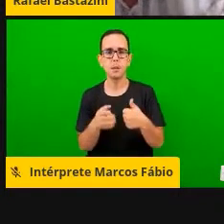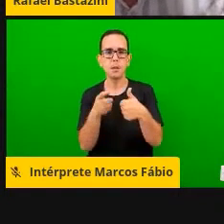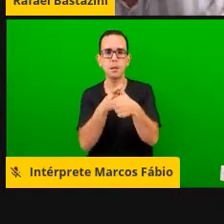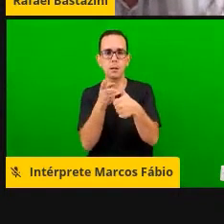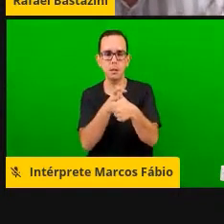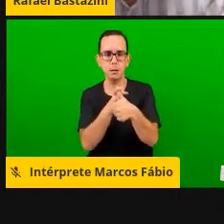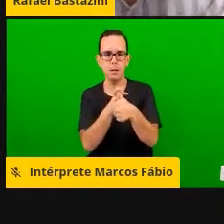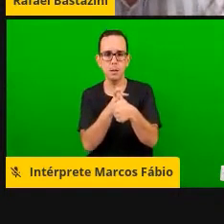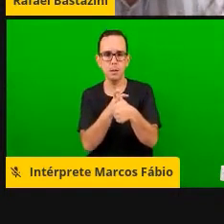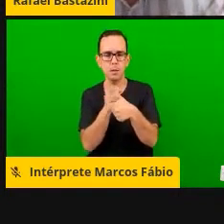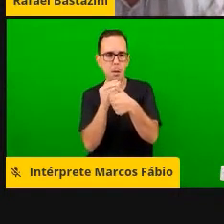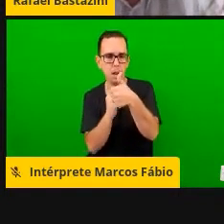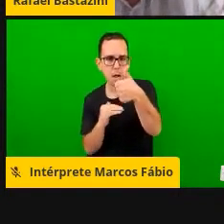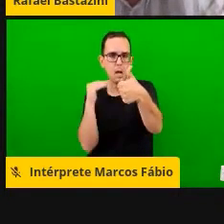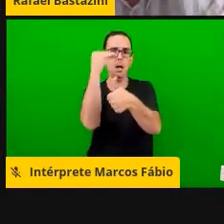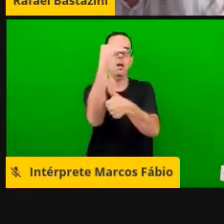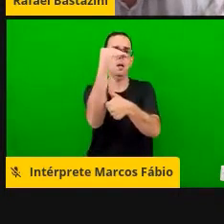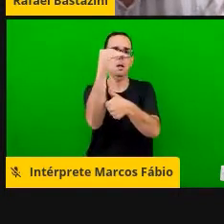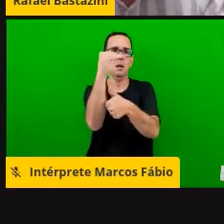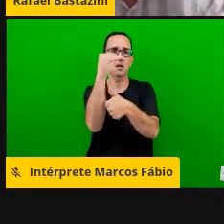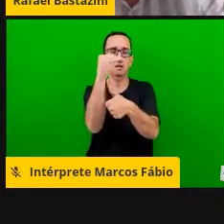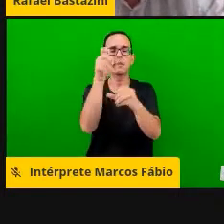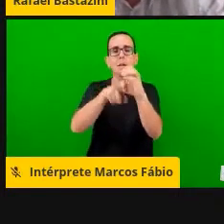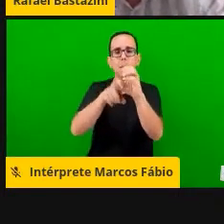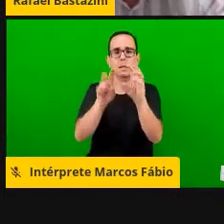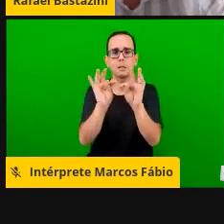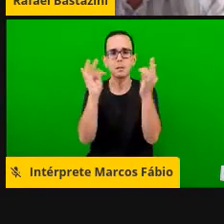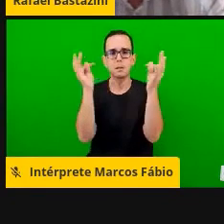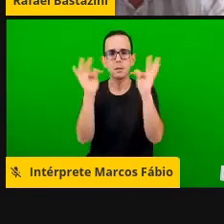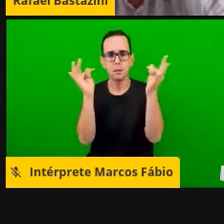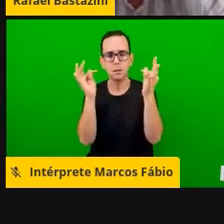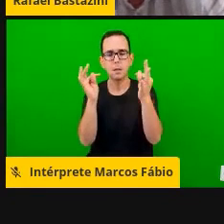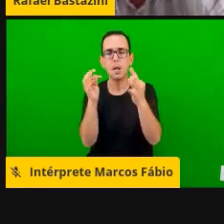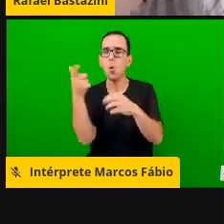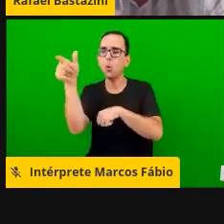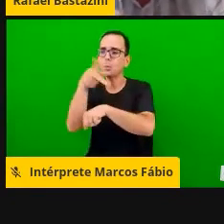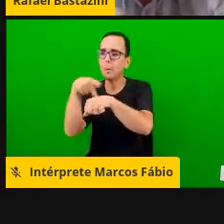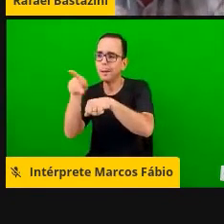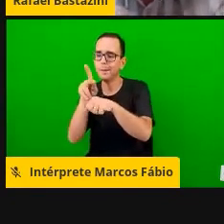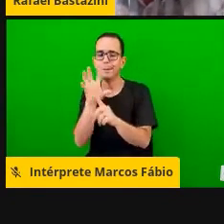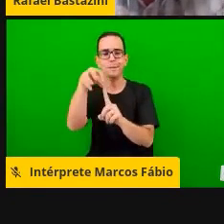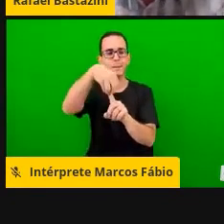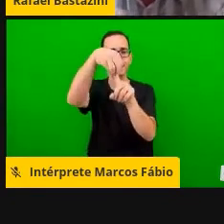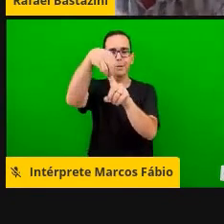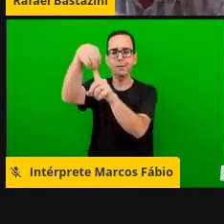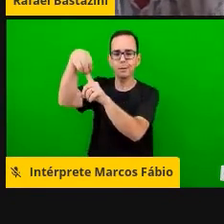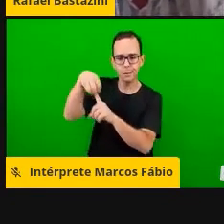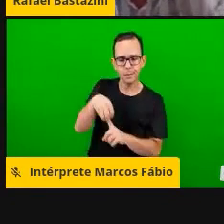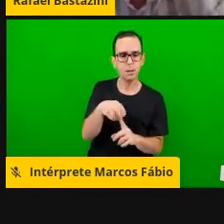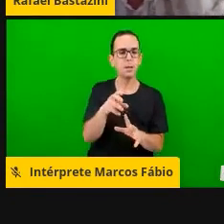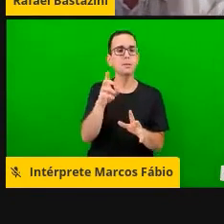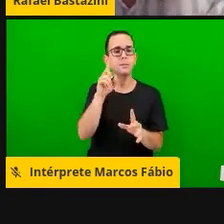Para superar a dependência tecnológica em relação aos países centrais, os países desenvolvidos, os países que estão na ponta